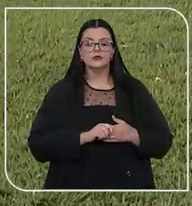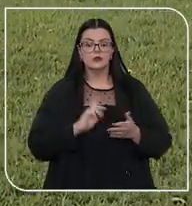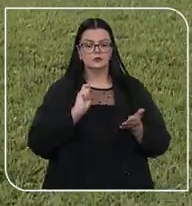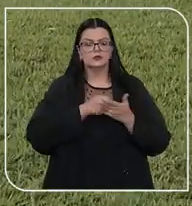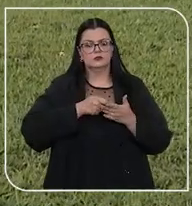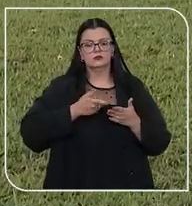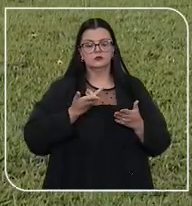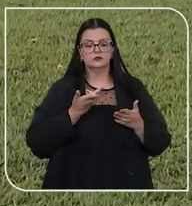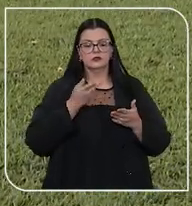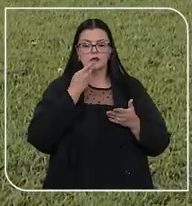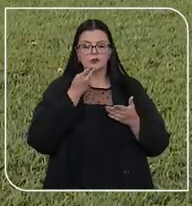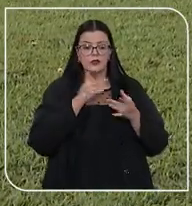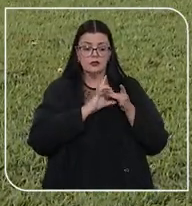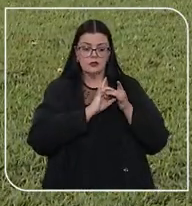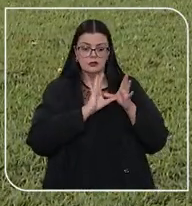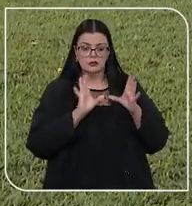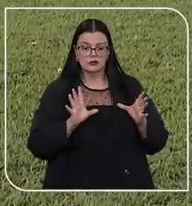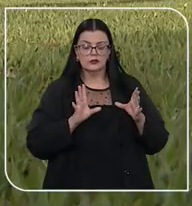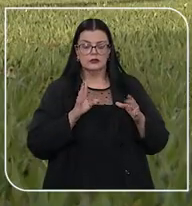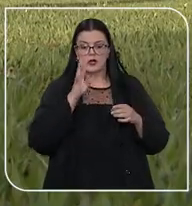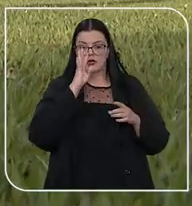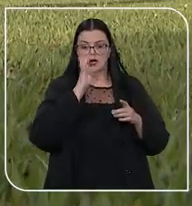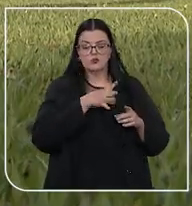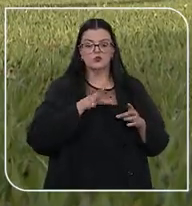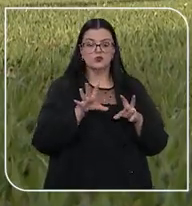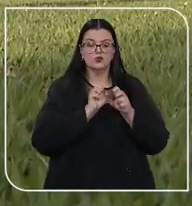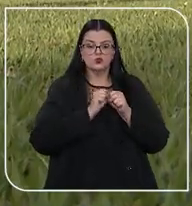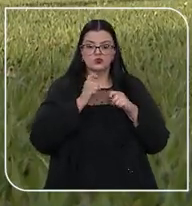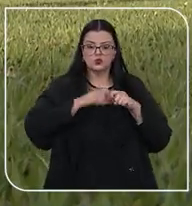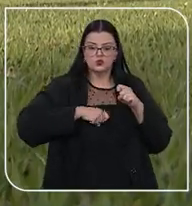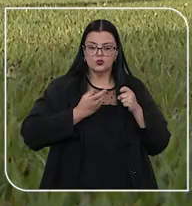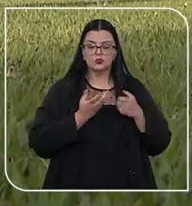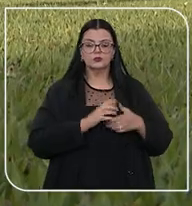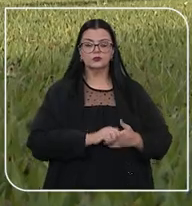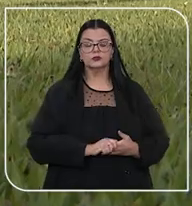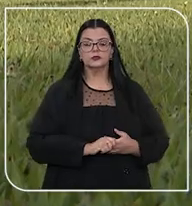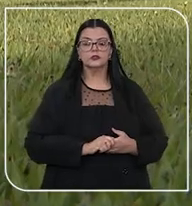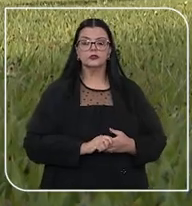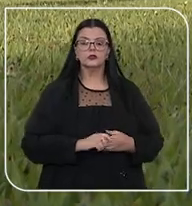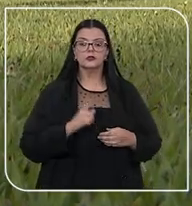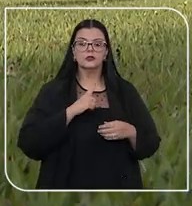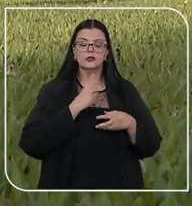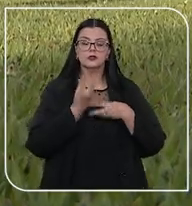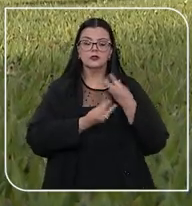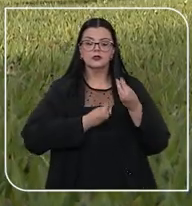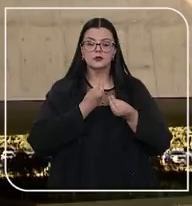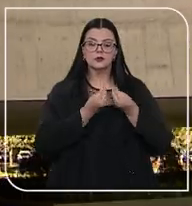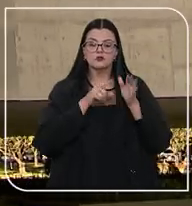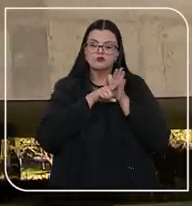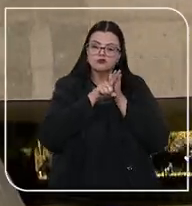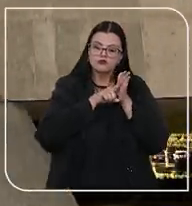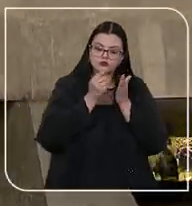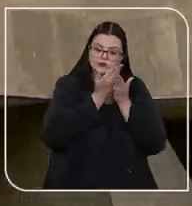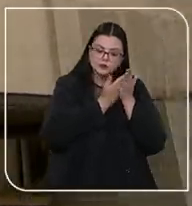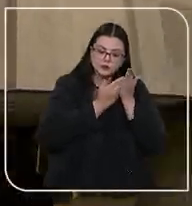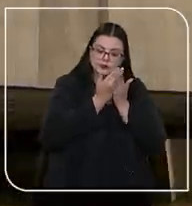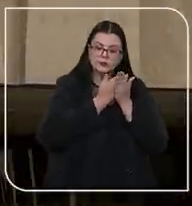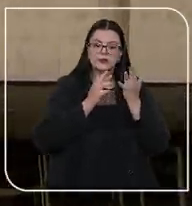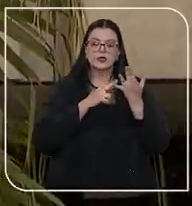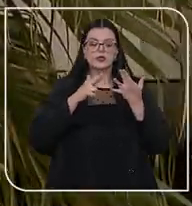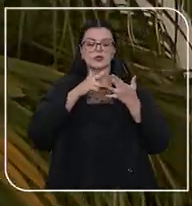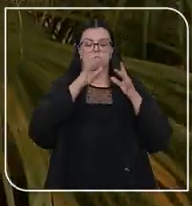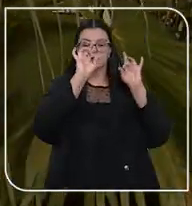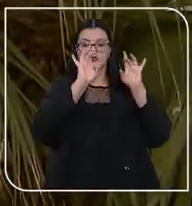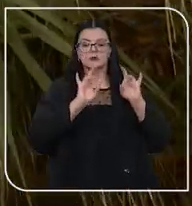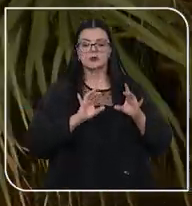de segunda instância que absolveu um homem acusado de estupro de vulnerável. A conclusão foi com base em regra que impede a reanálise de provas